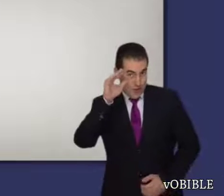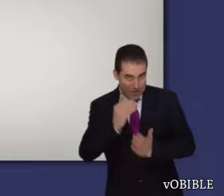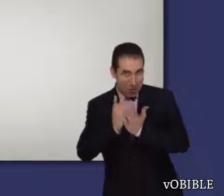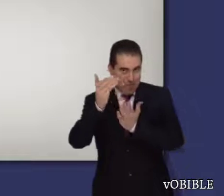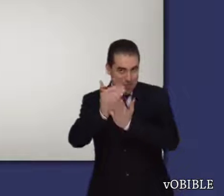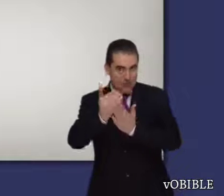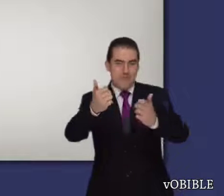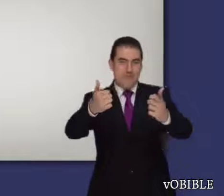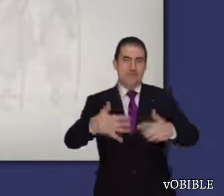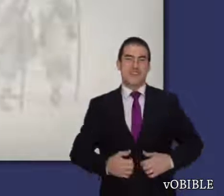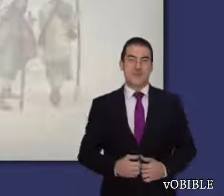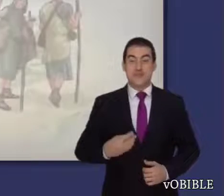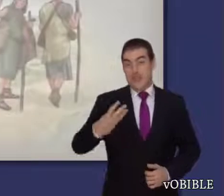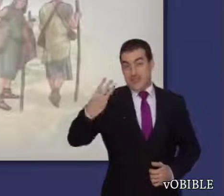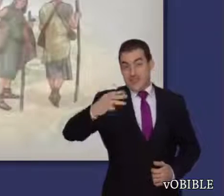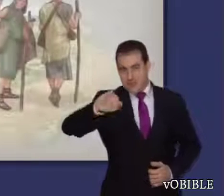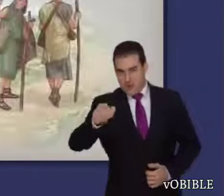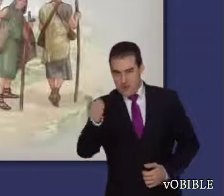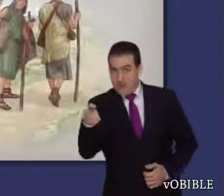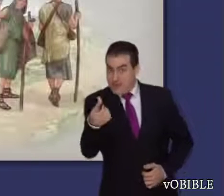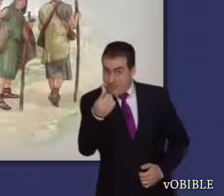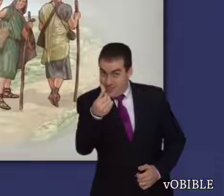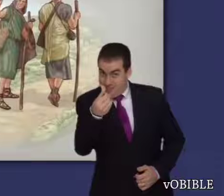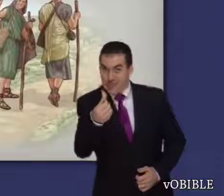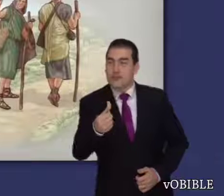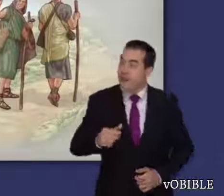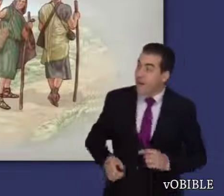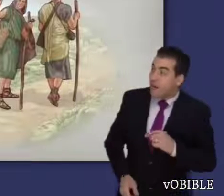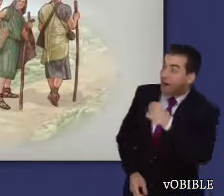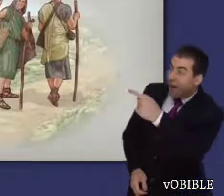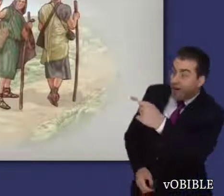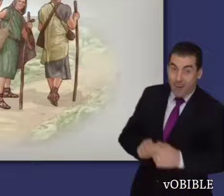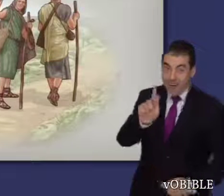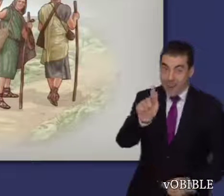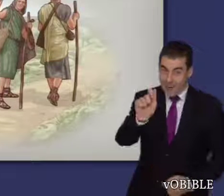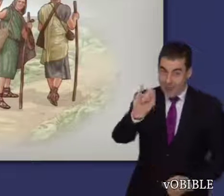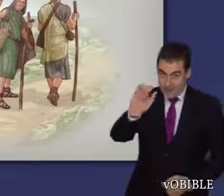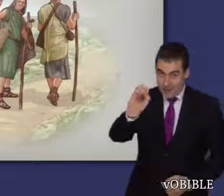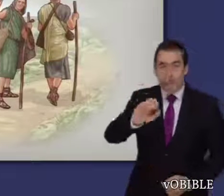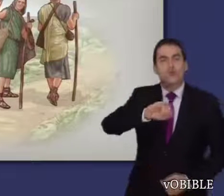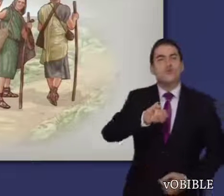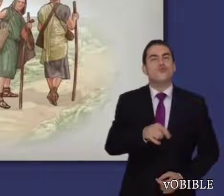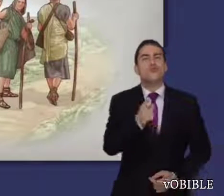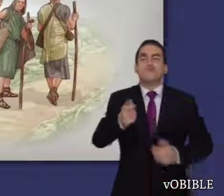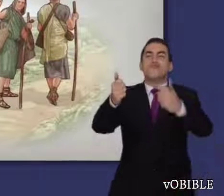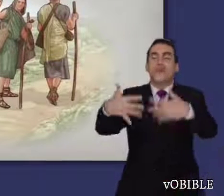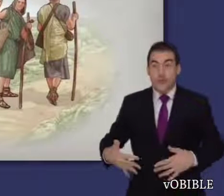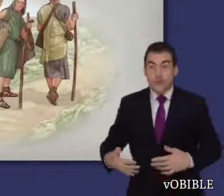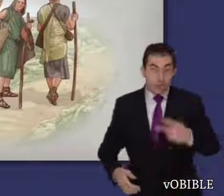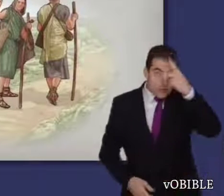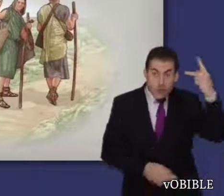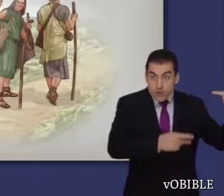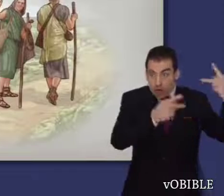Você sabia? Em 3 João 6, Gaio foi orientado a encaminhar de uma maneira digna de Deus os irmãos que